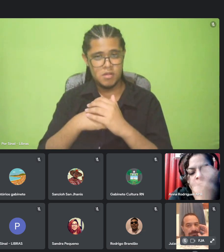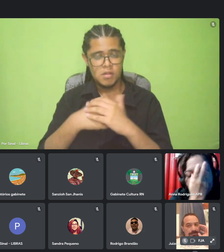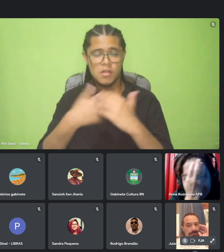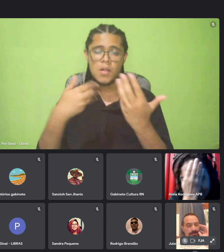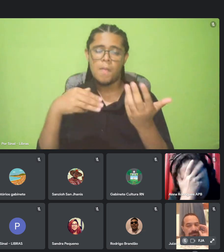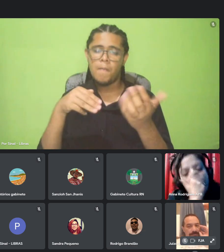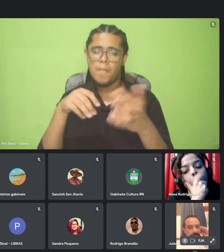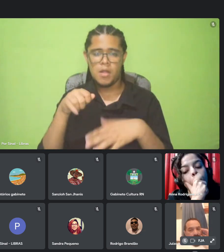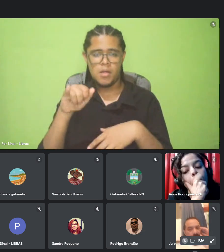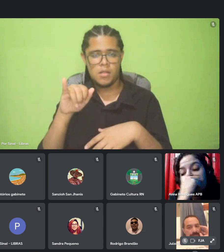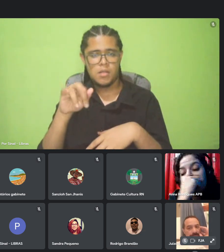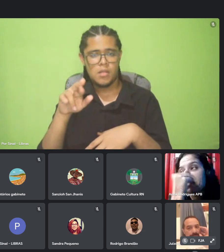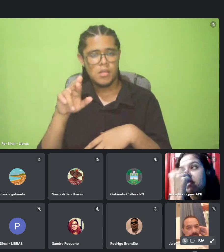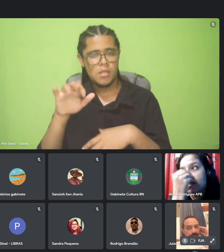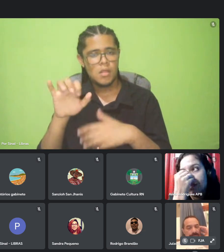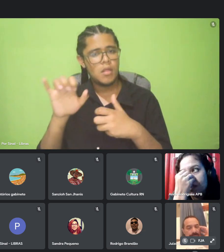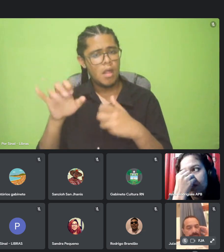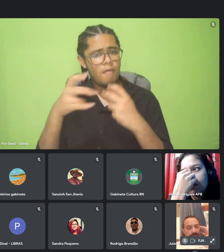coisa?